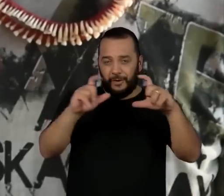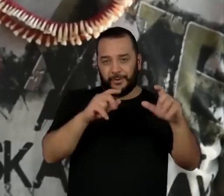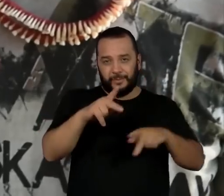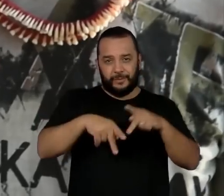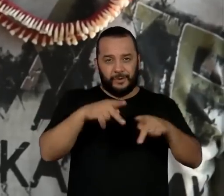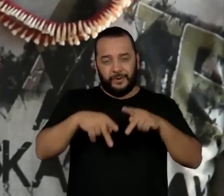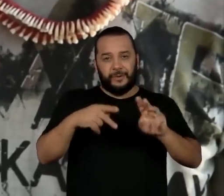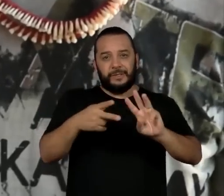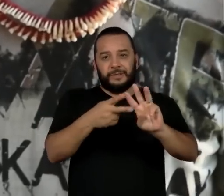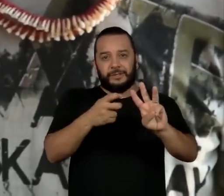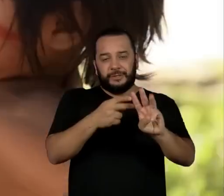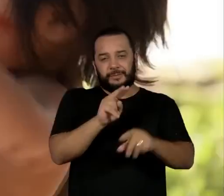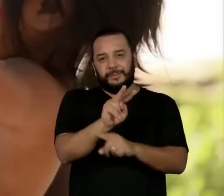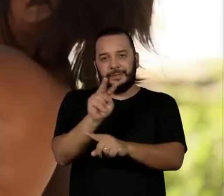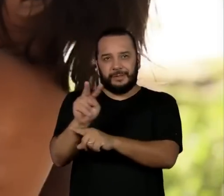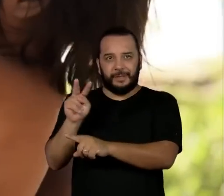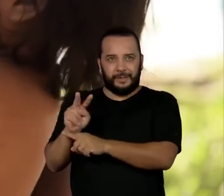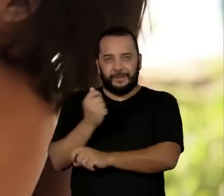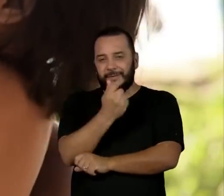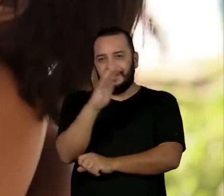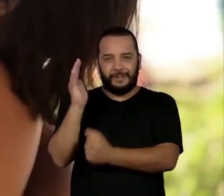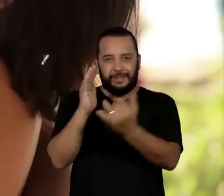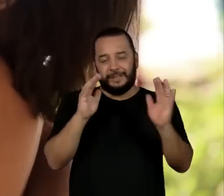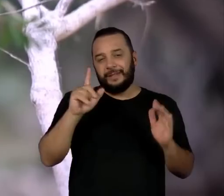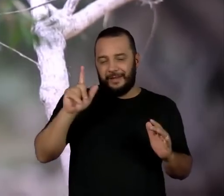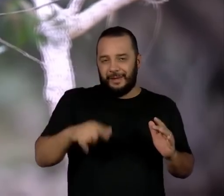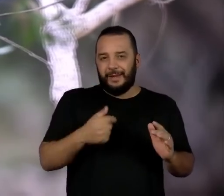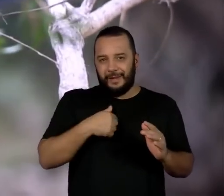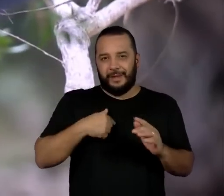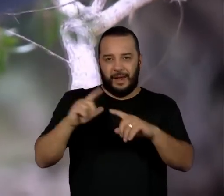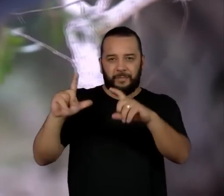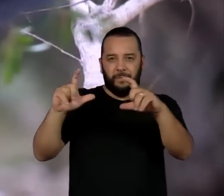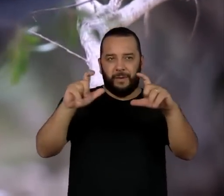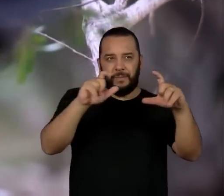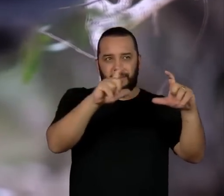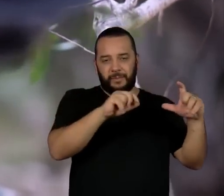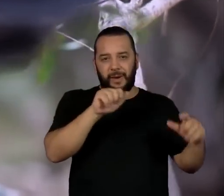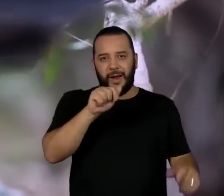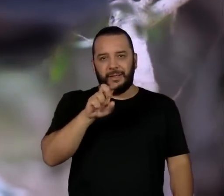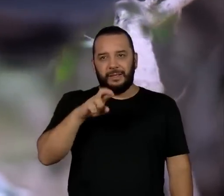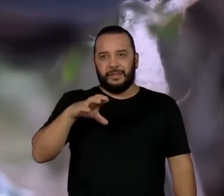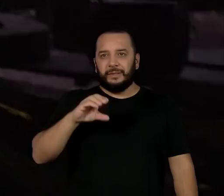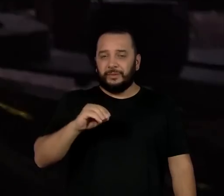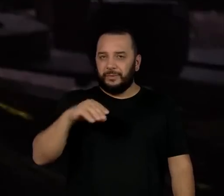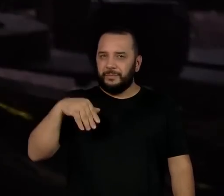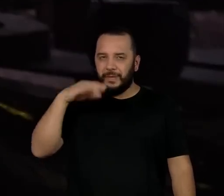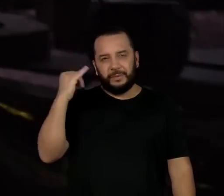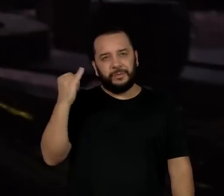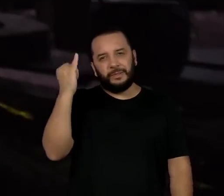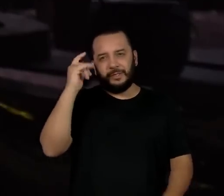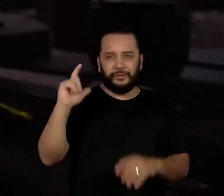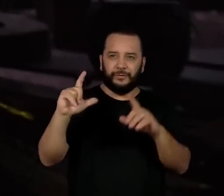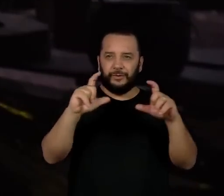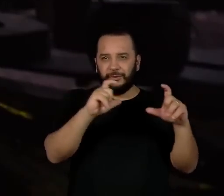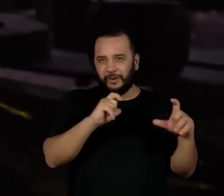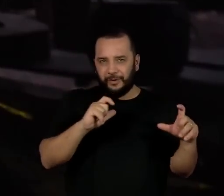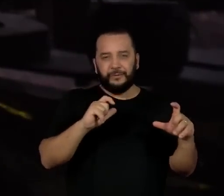Essa é uma família de elefantes andando tranquilamente por uma estrada na Tailândia. Uma família bem conhecida e